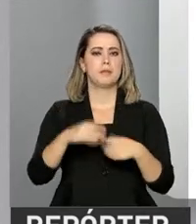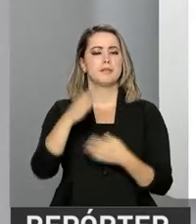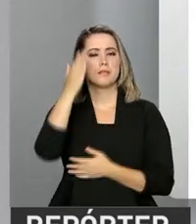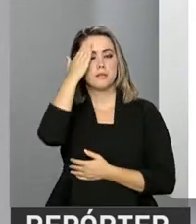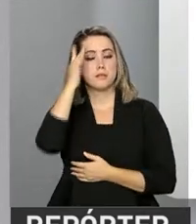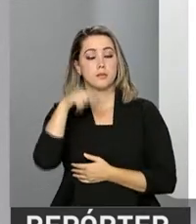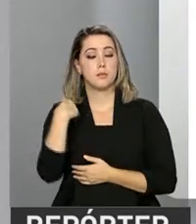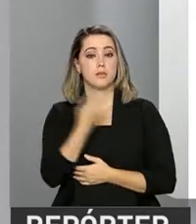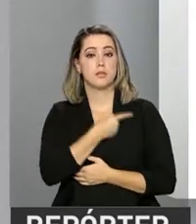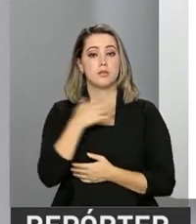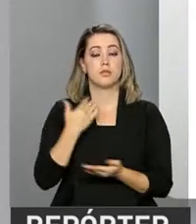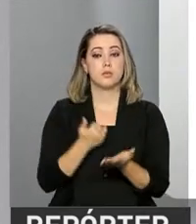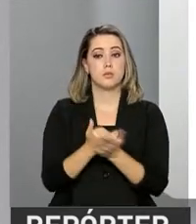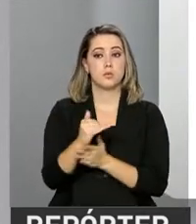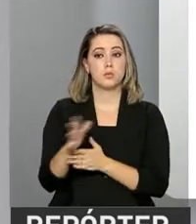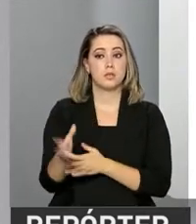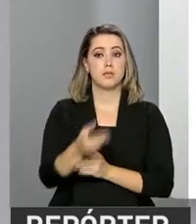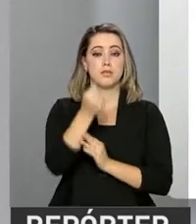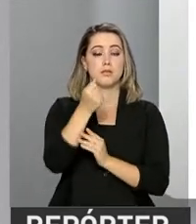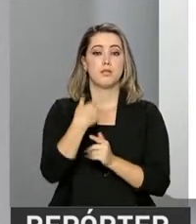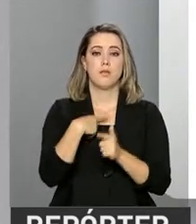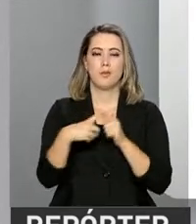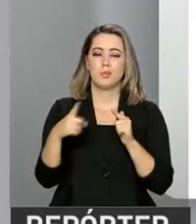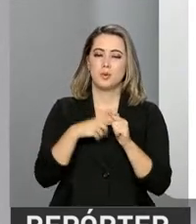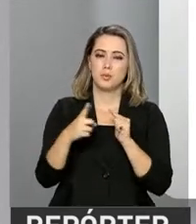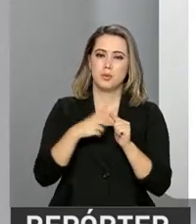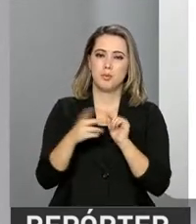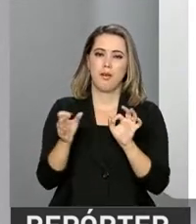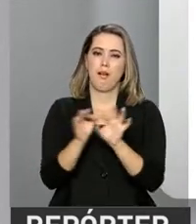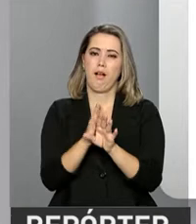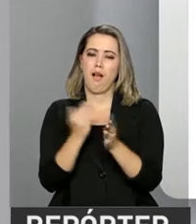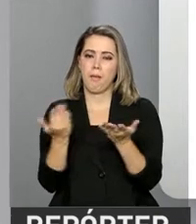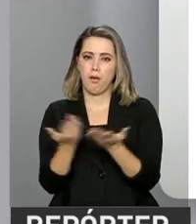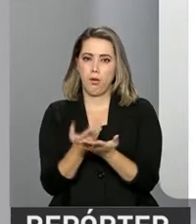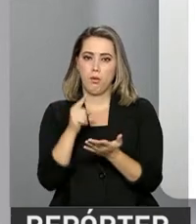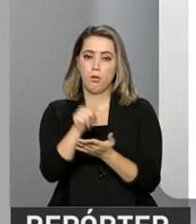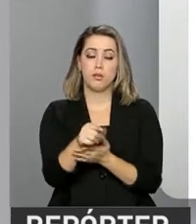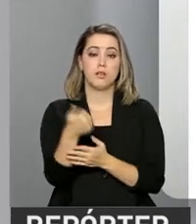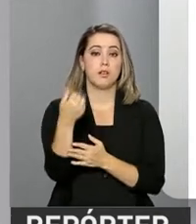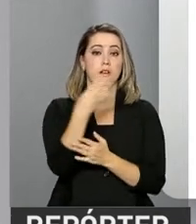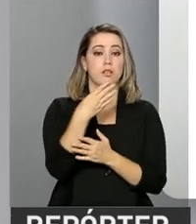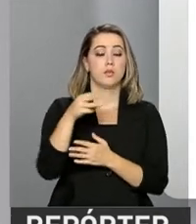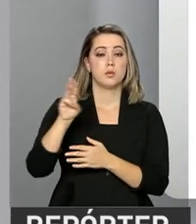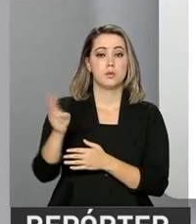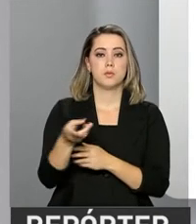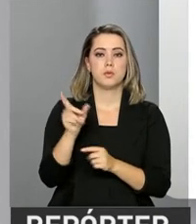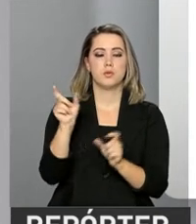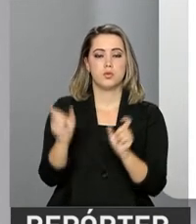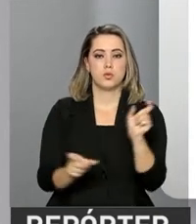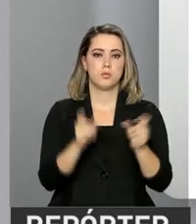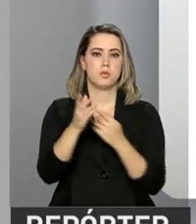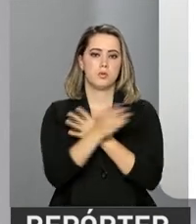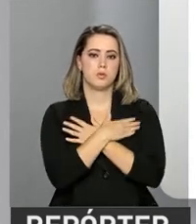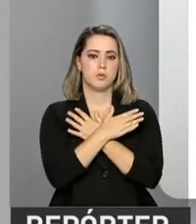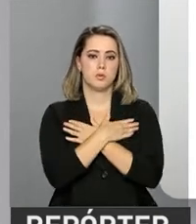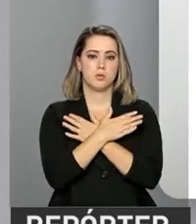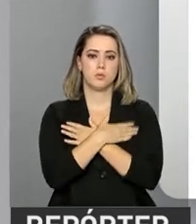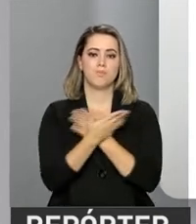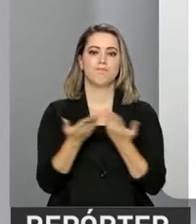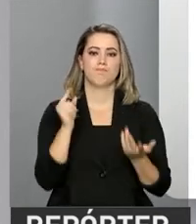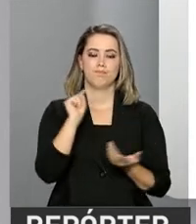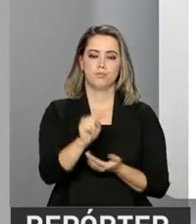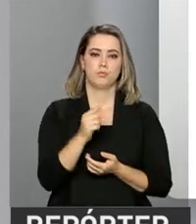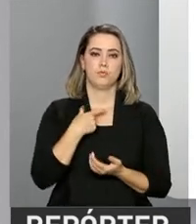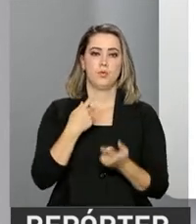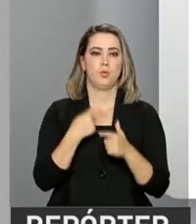recessão da nossa história que deixou 14 milhões de brasileiros sem emprego e ressalta que os efeitos de uma